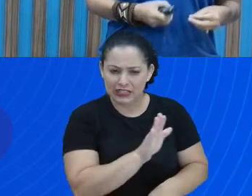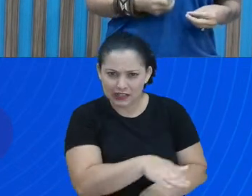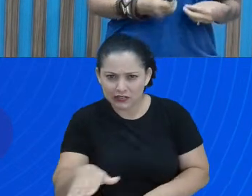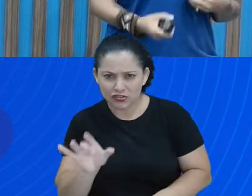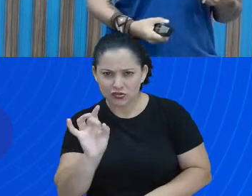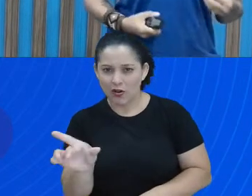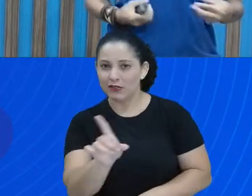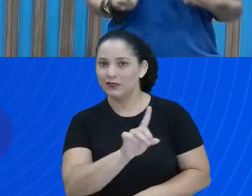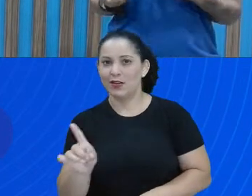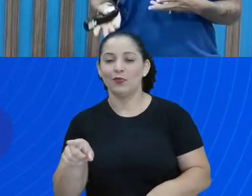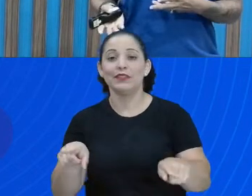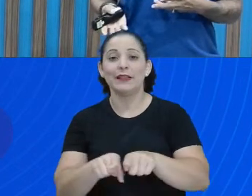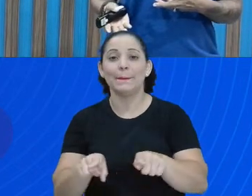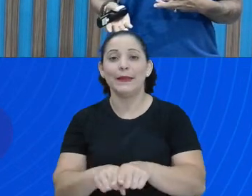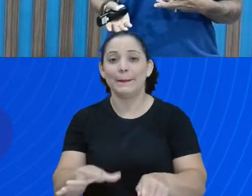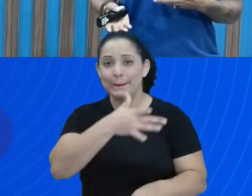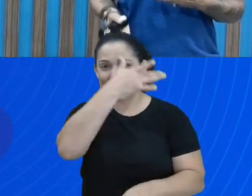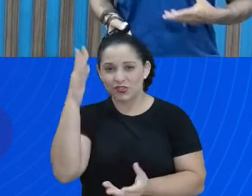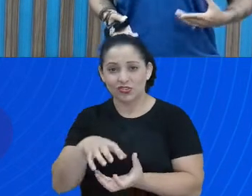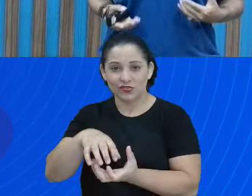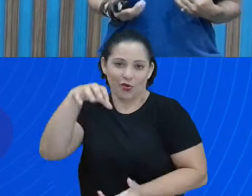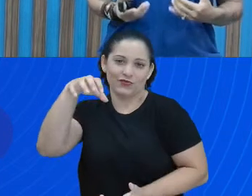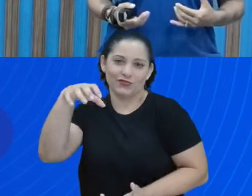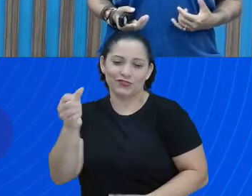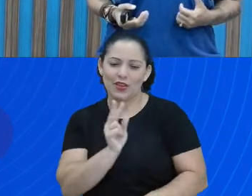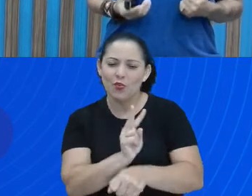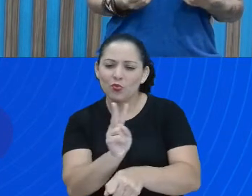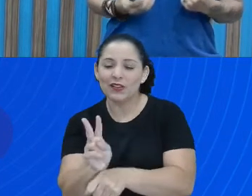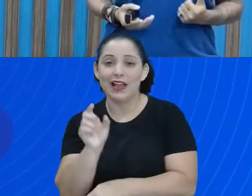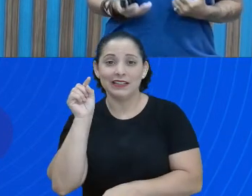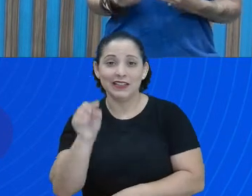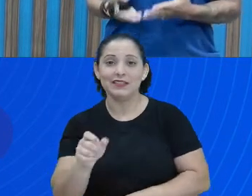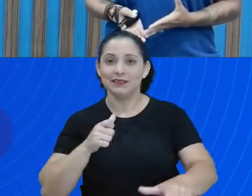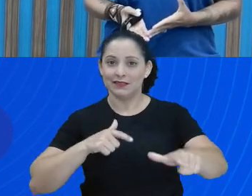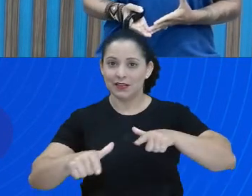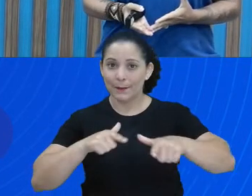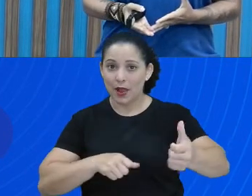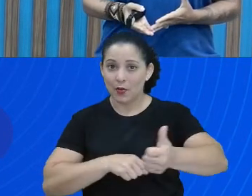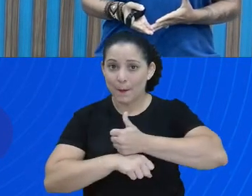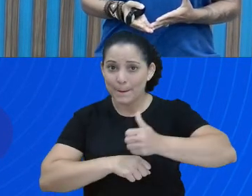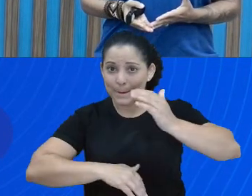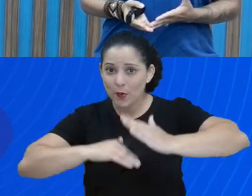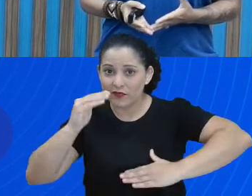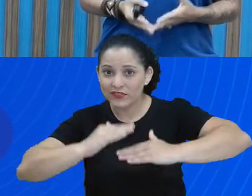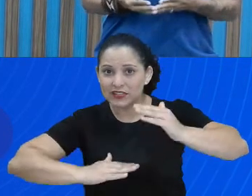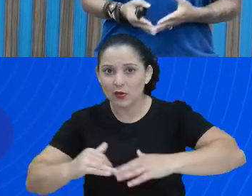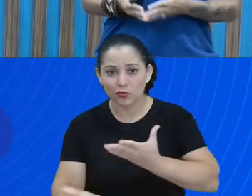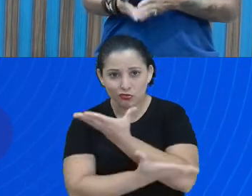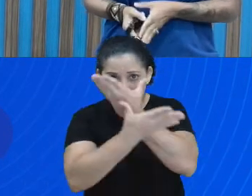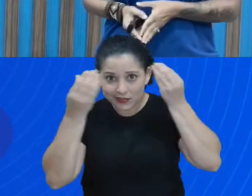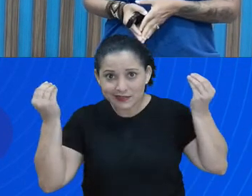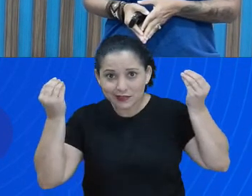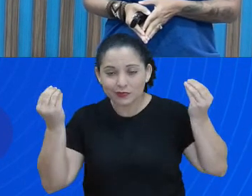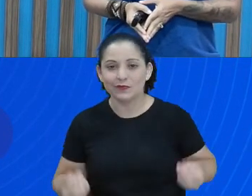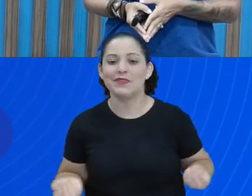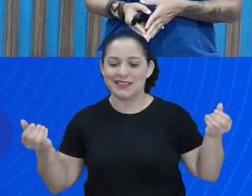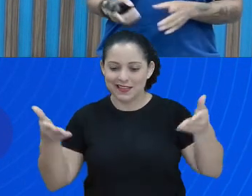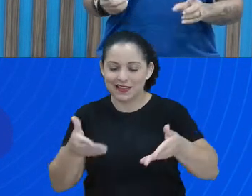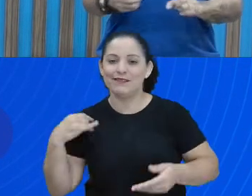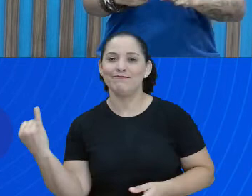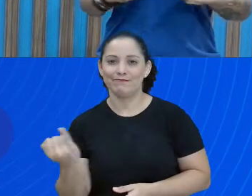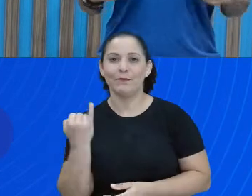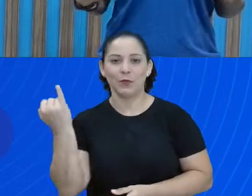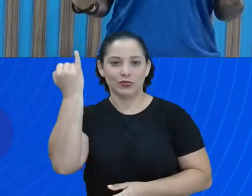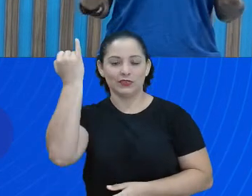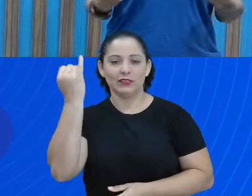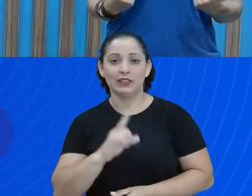também às vezes estão cuidando dos idosos. E esse trabalho muitas vezes ele é esquecido, pessoal. E ele é fundamental. Nenhum